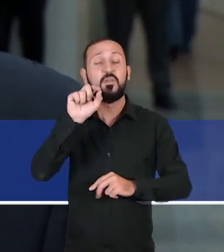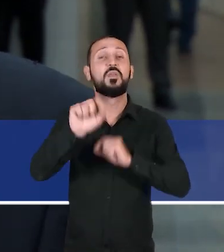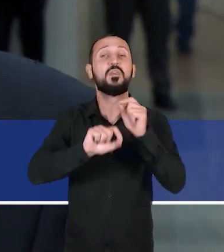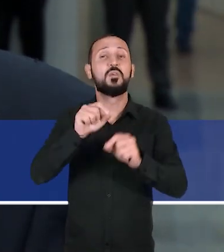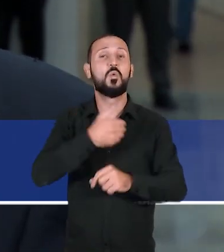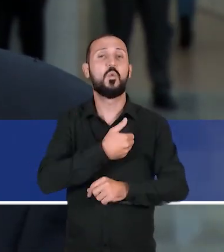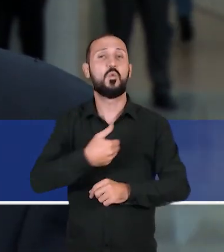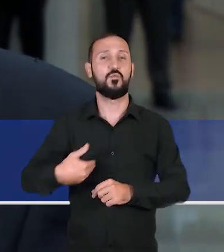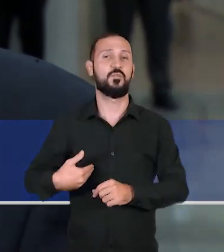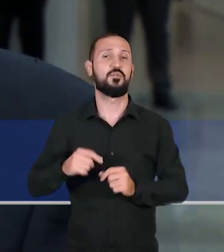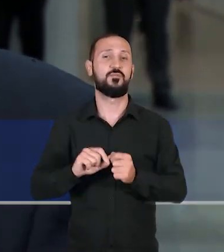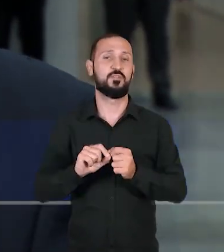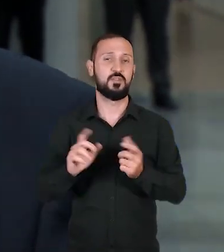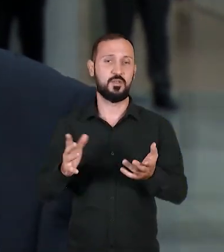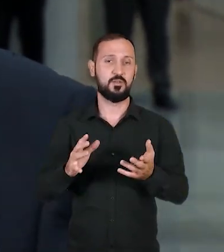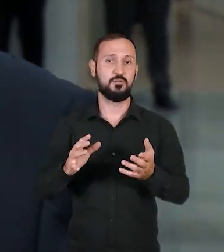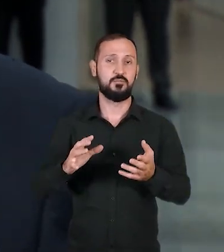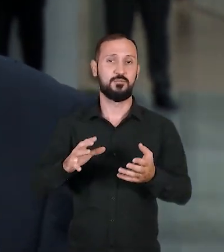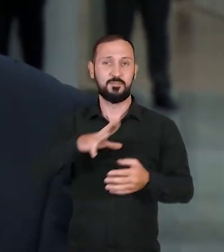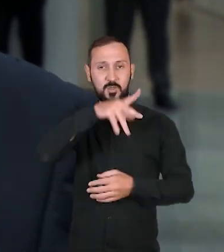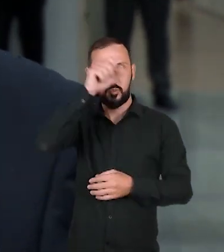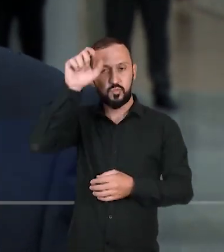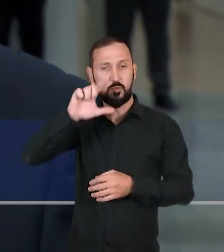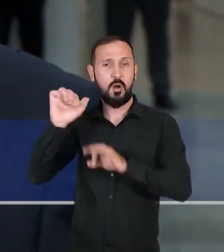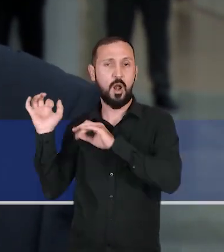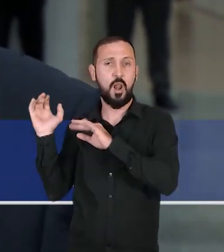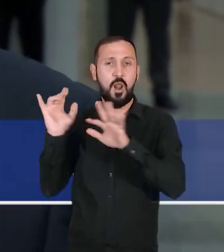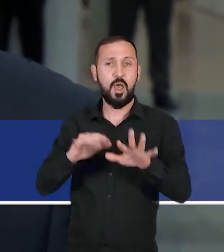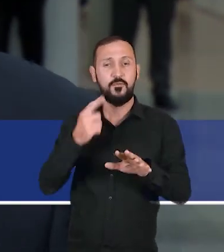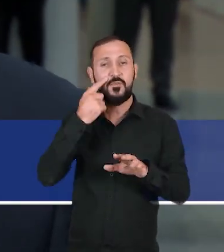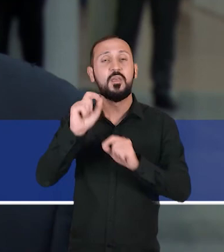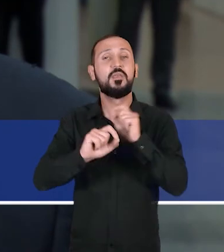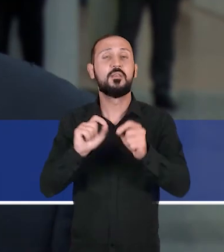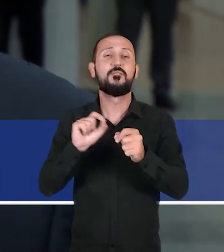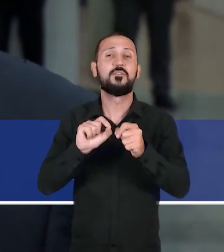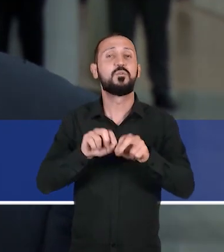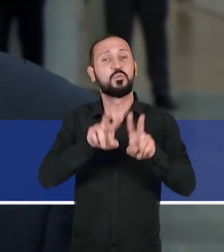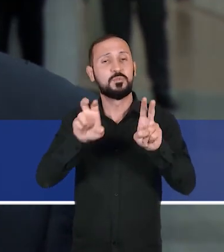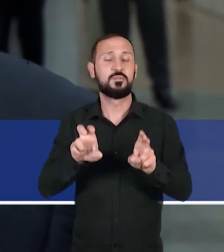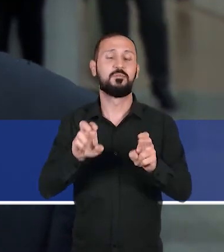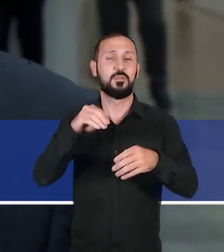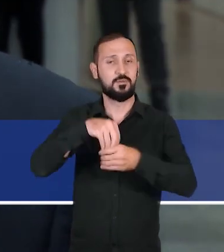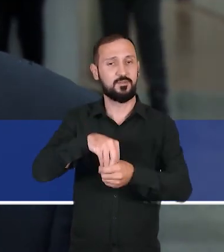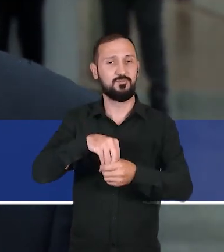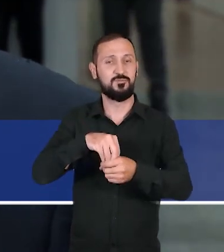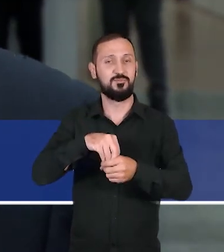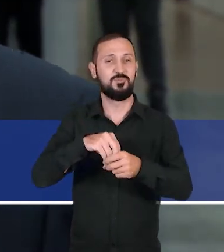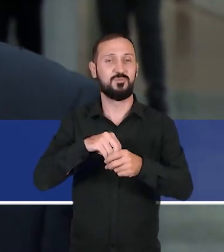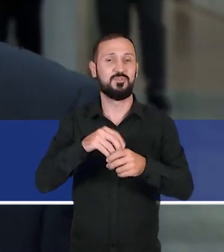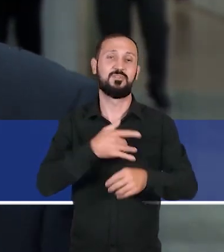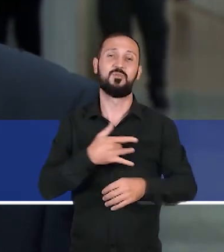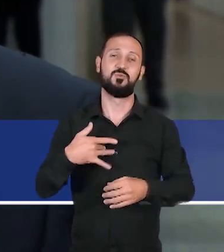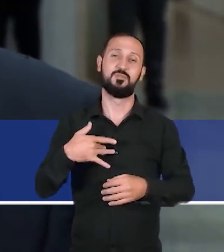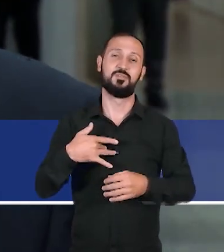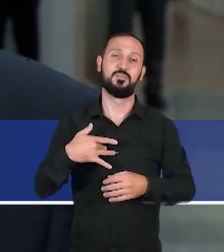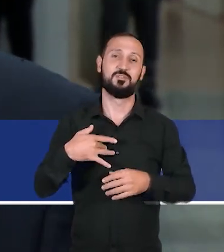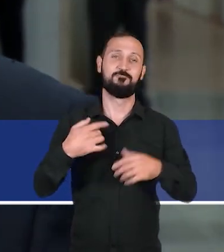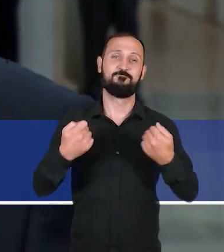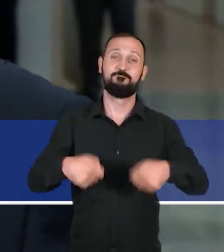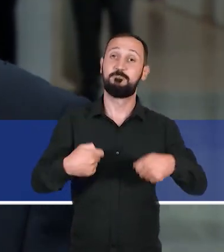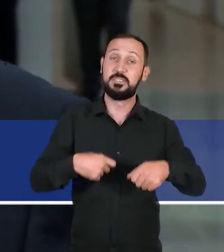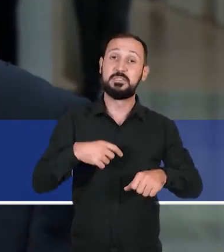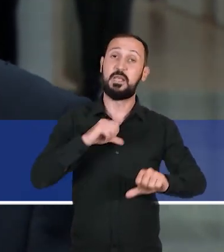que o governo está fazendo, todo o Estado venha ver o que está sendo feito na área da saúde. Nós sabemos que